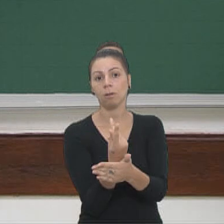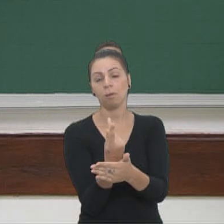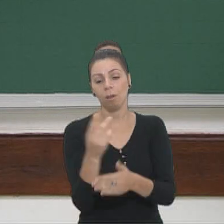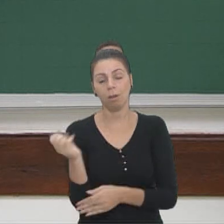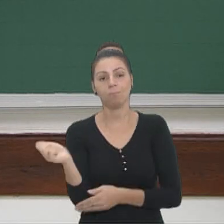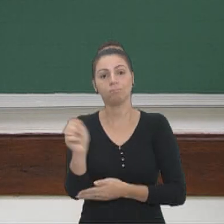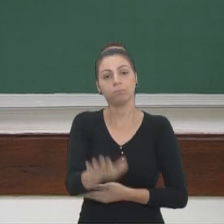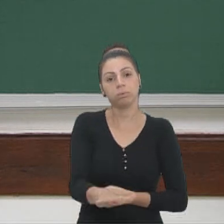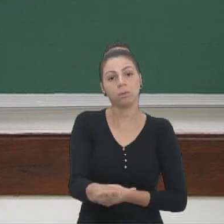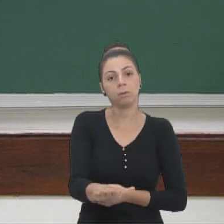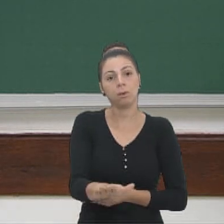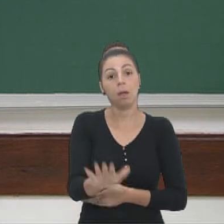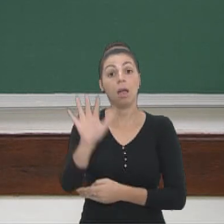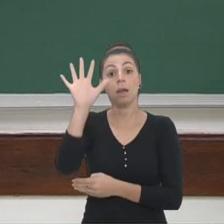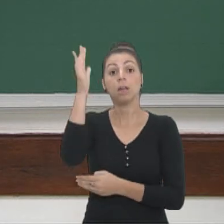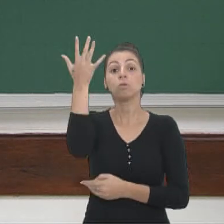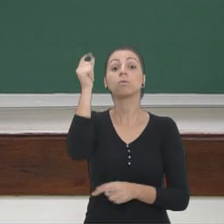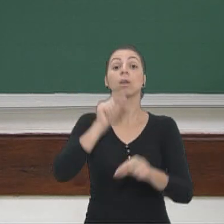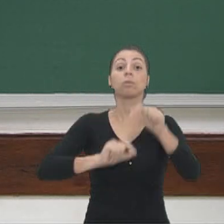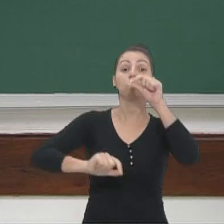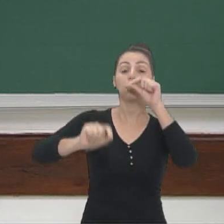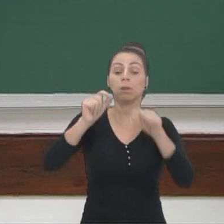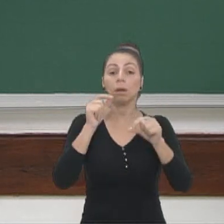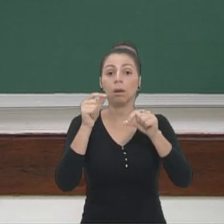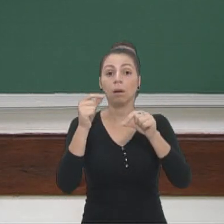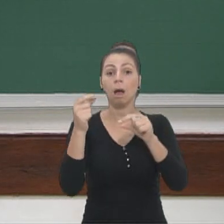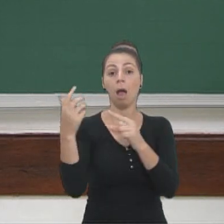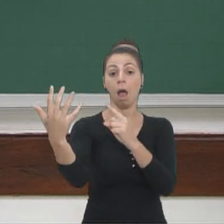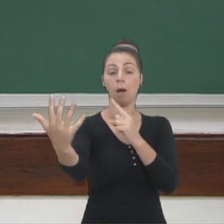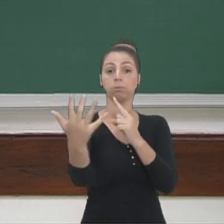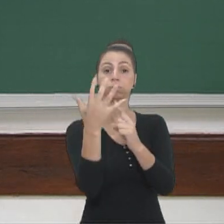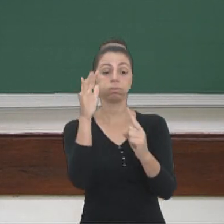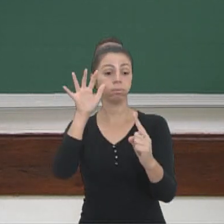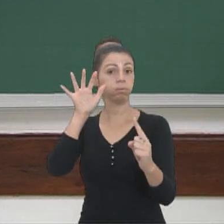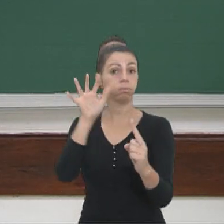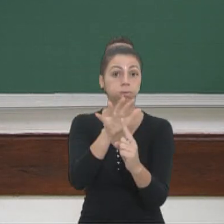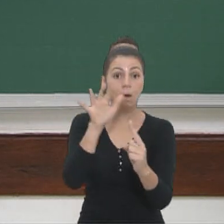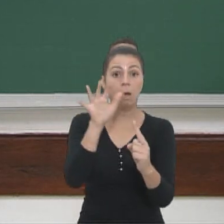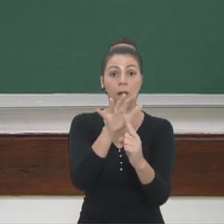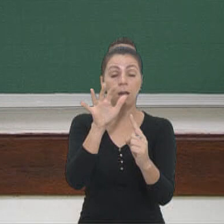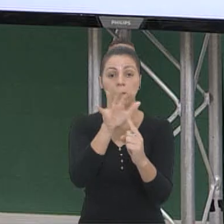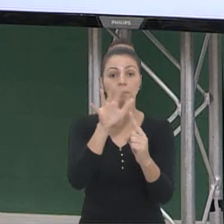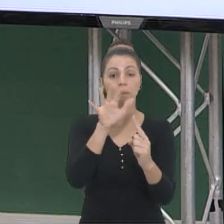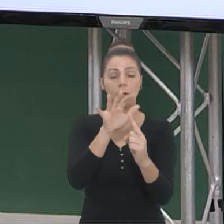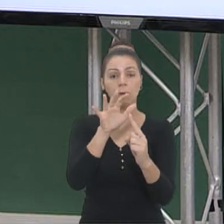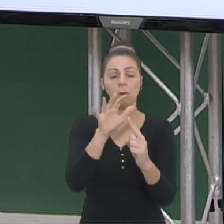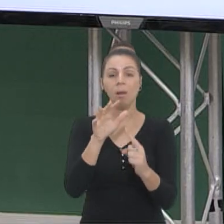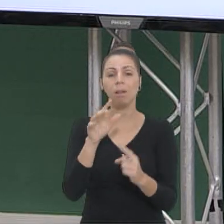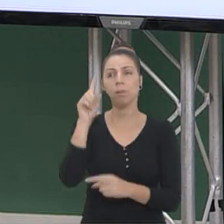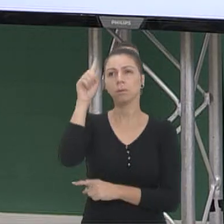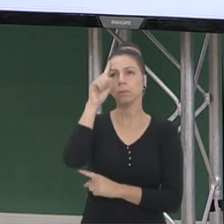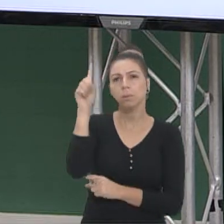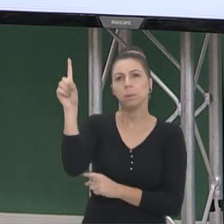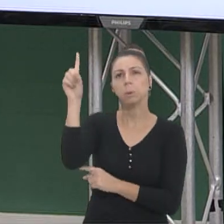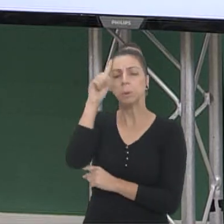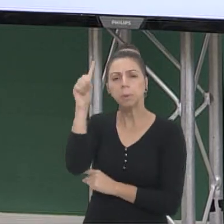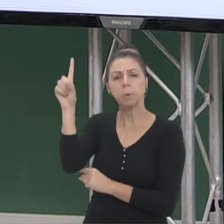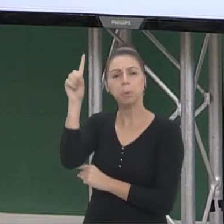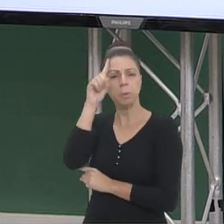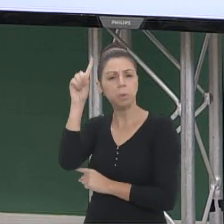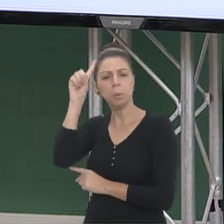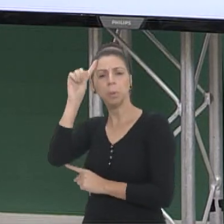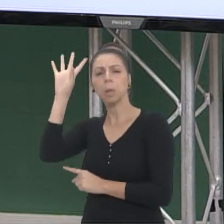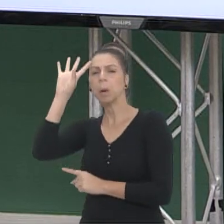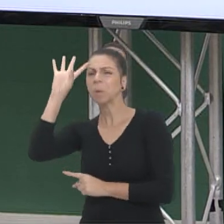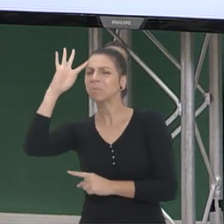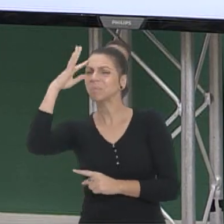resultado da ação da força da gravidade. Depois de passar dias criando e resolvendo